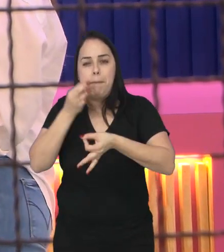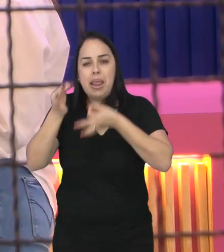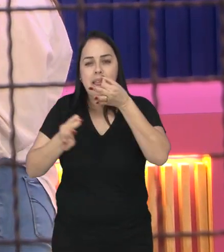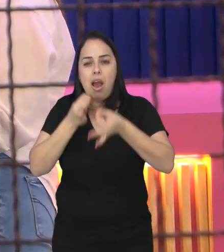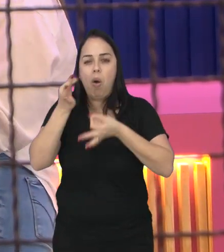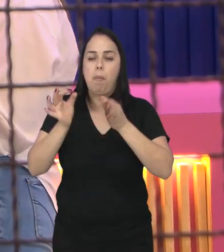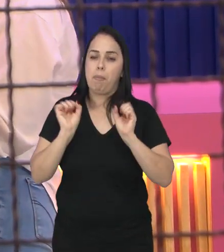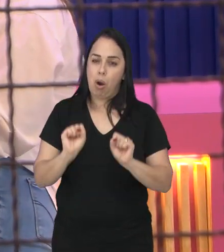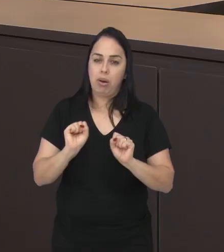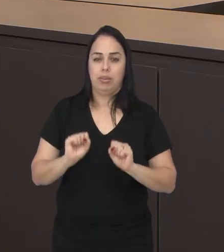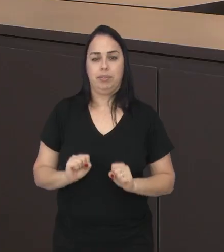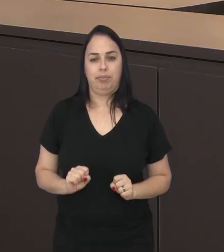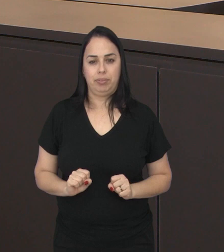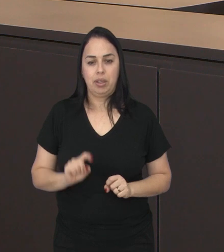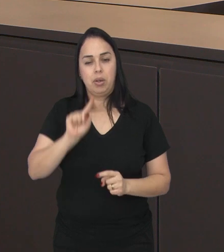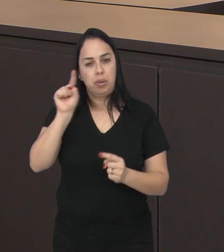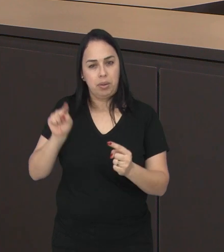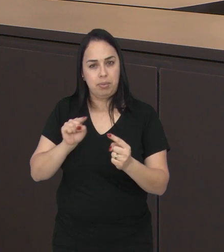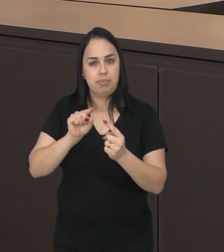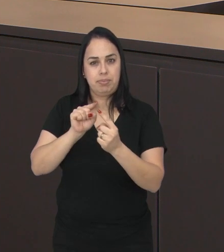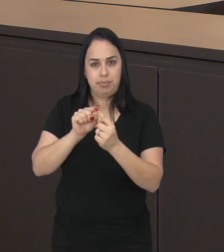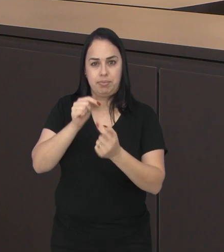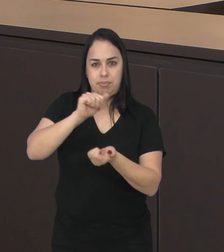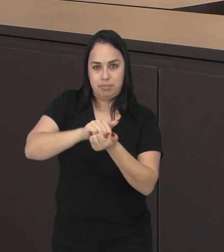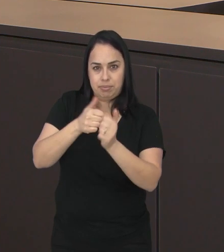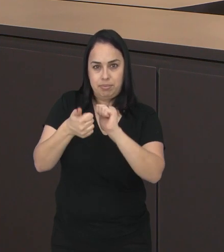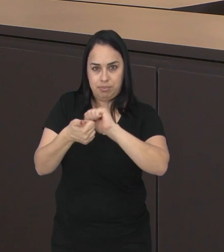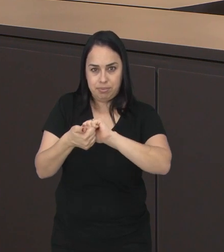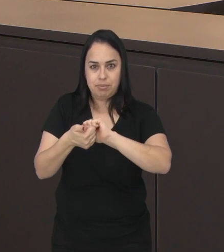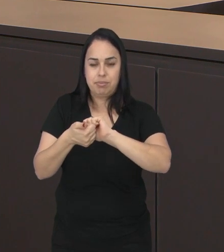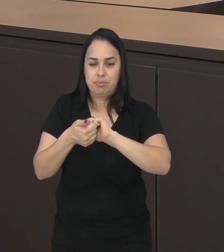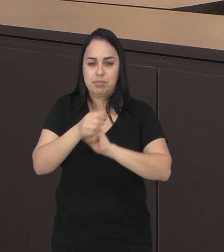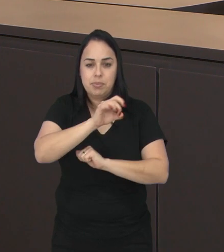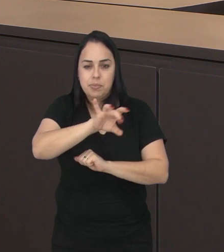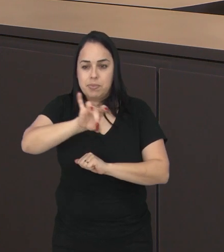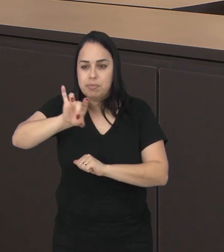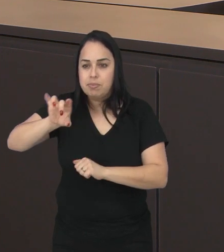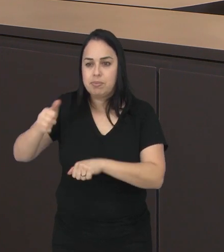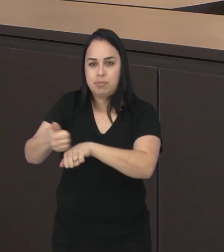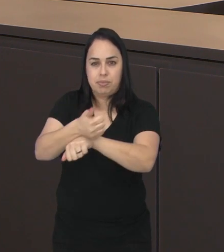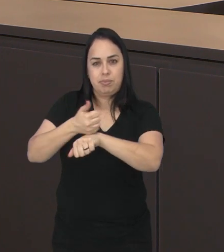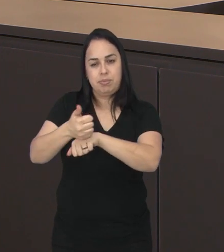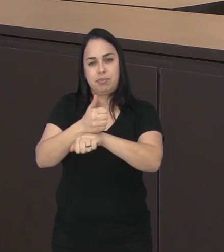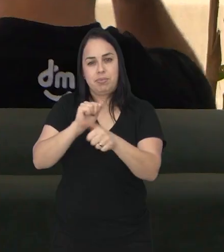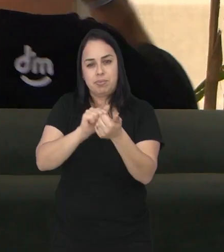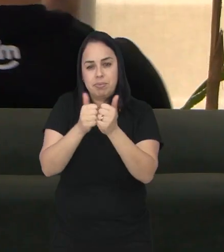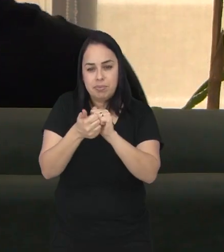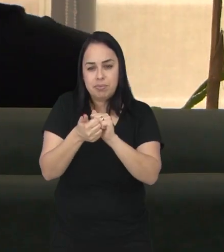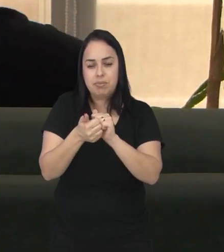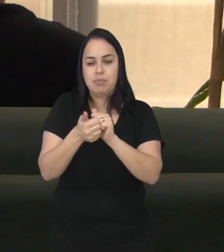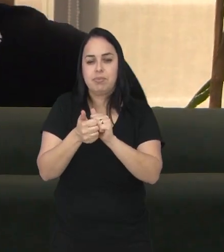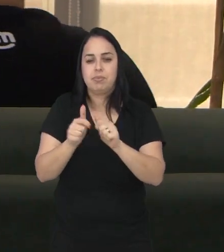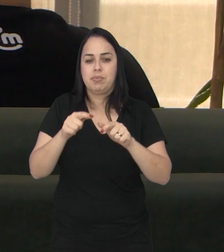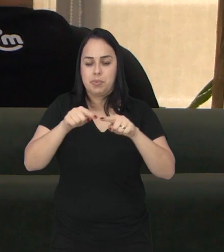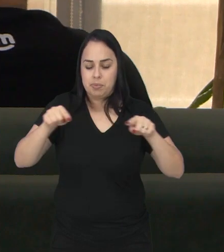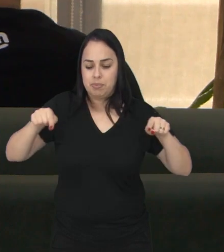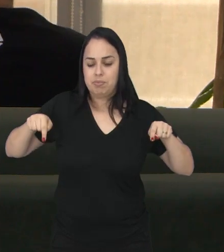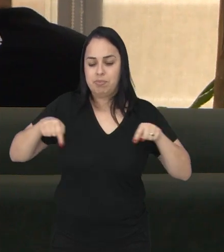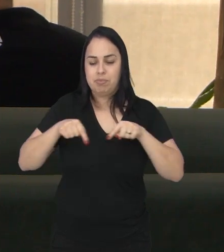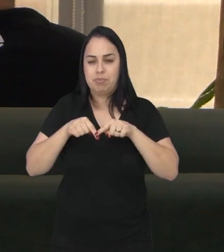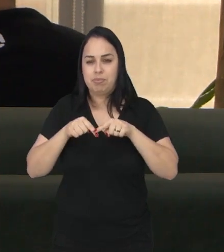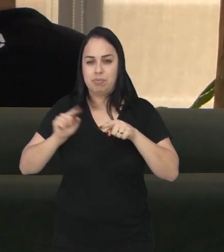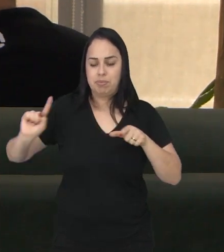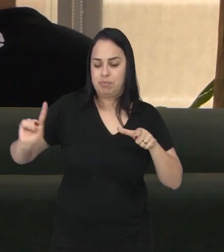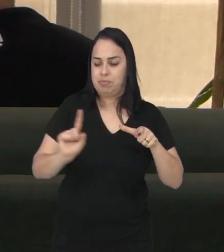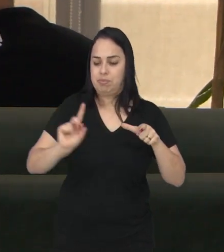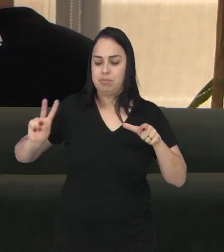se sinta parte da empresa o objetivo é se adequar às necessidades de cada profissional adaptando o ambiente de